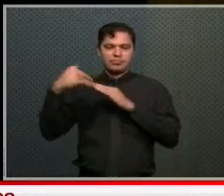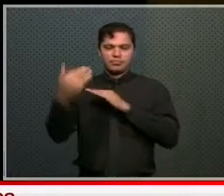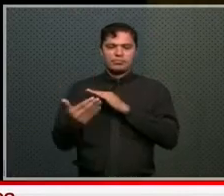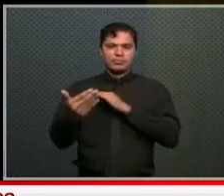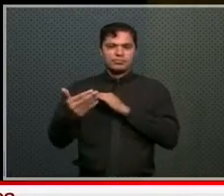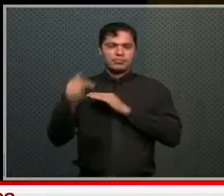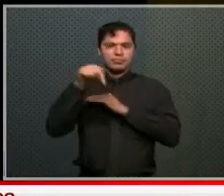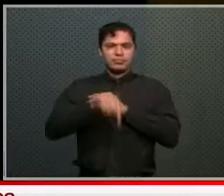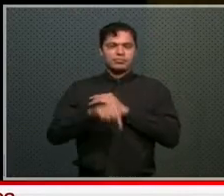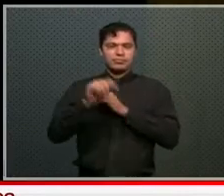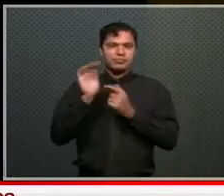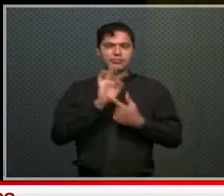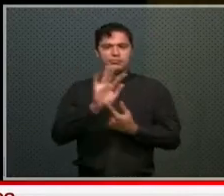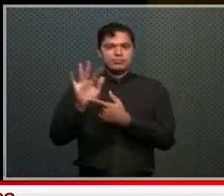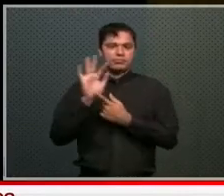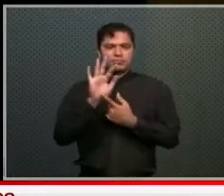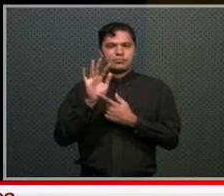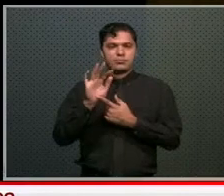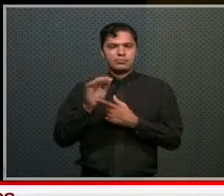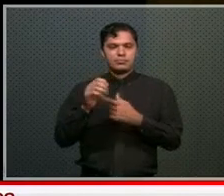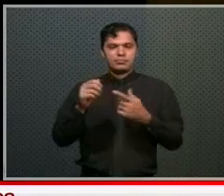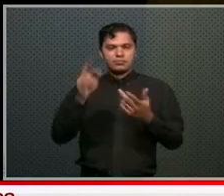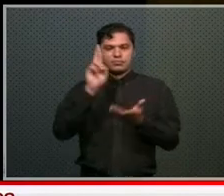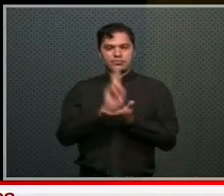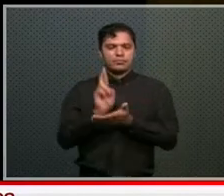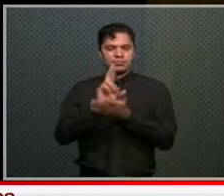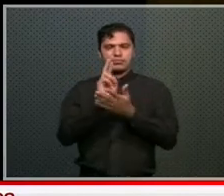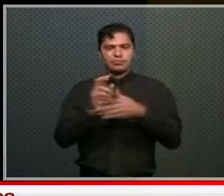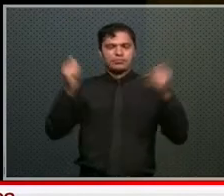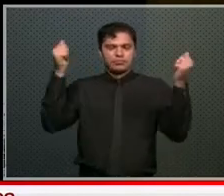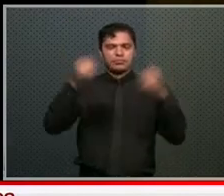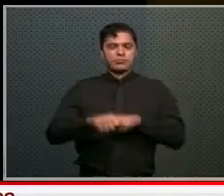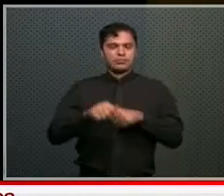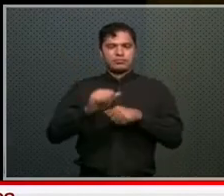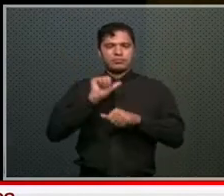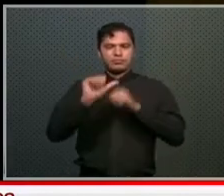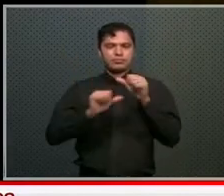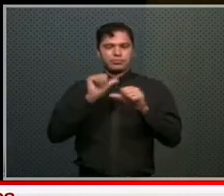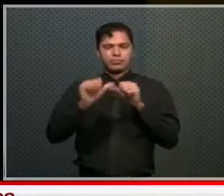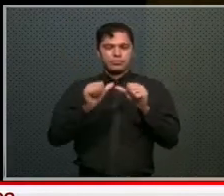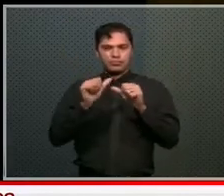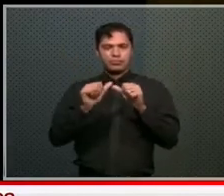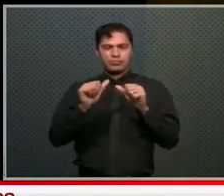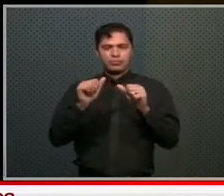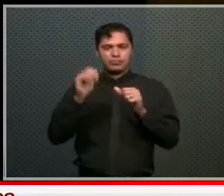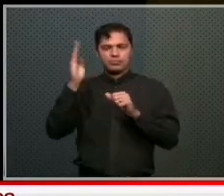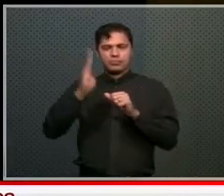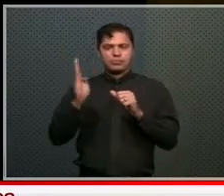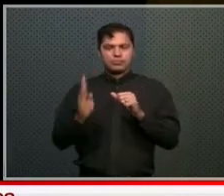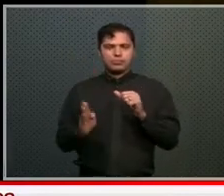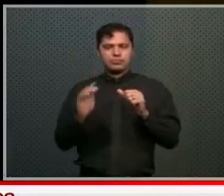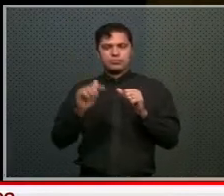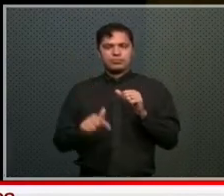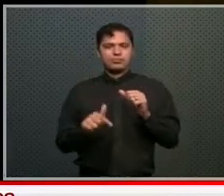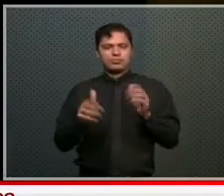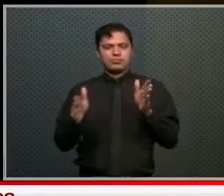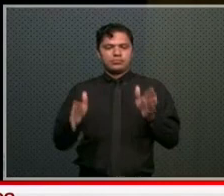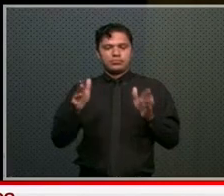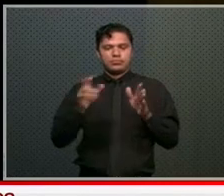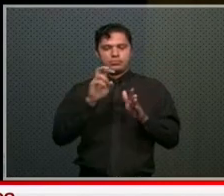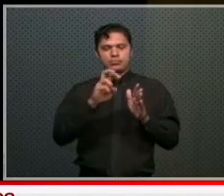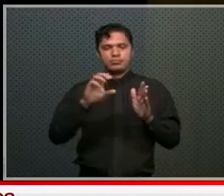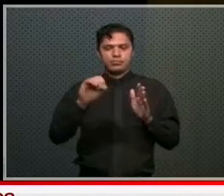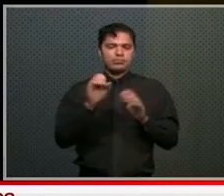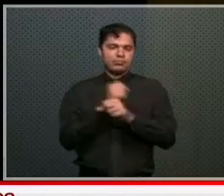tornaram essa realidade possível de transformar o Brasil nessa Mega Potência em um intervalo de apenas cinco